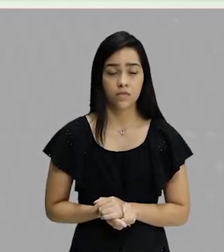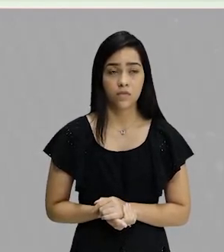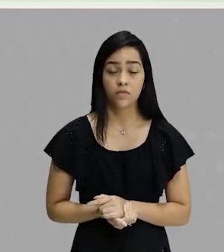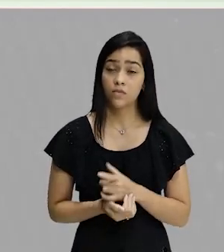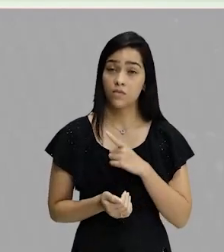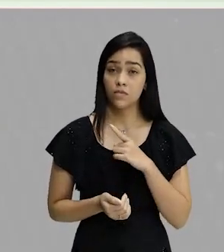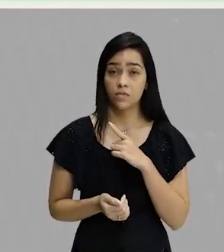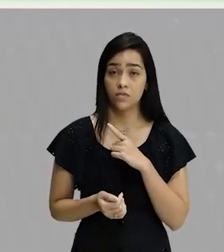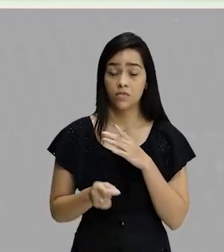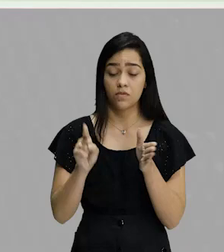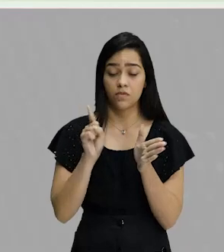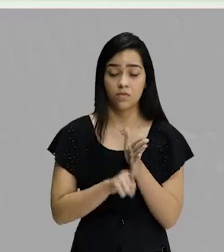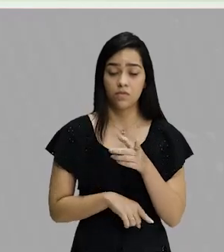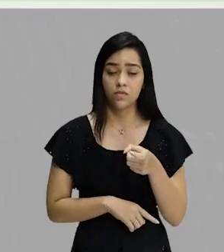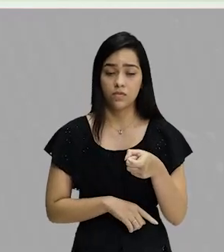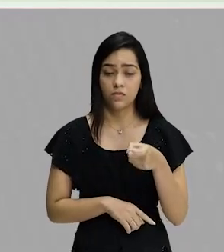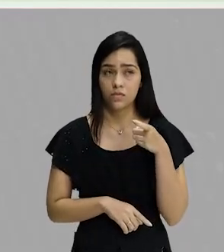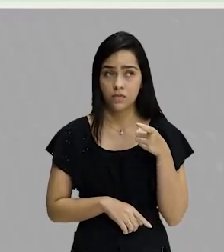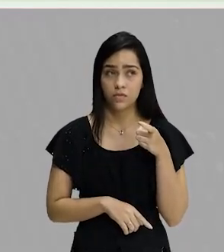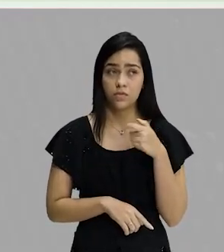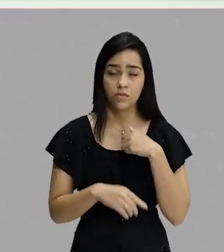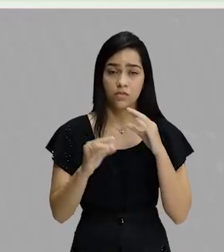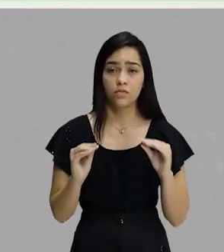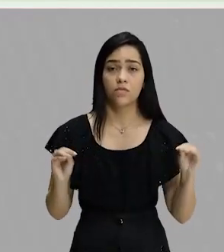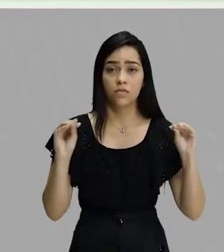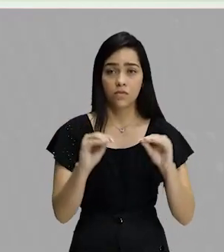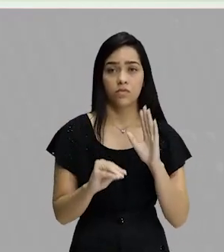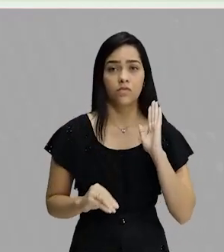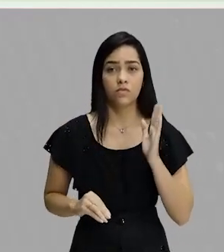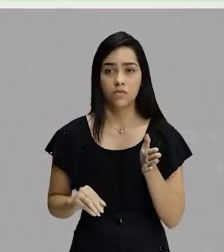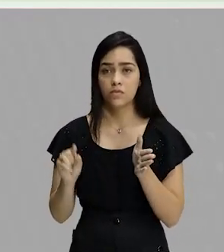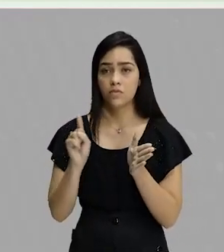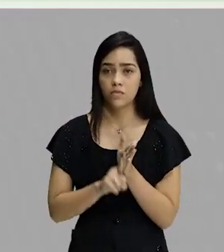Nesse caso aqui vai dar menos x, né? Então vou ter menos x.